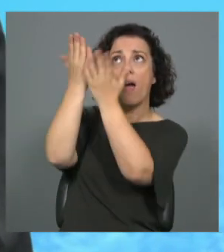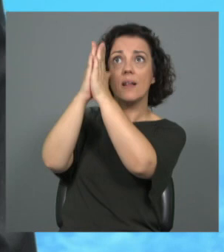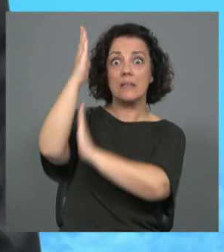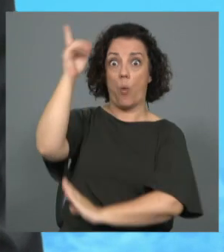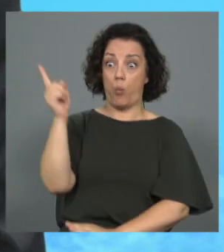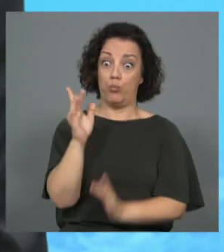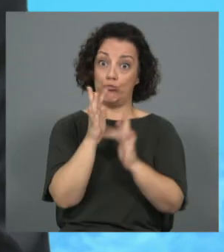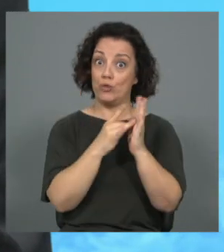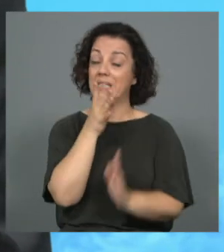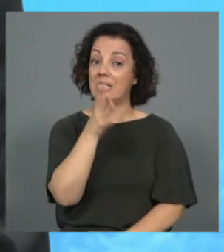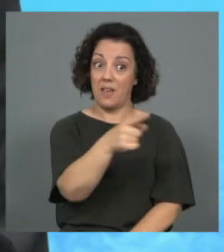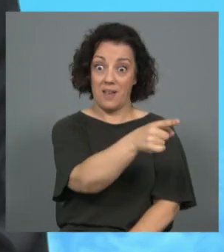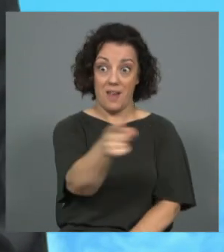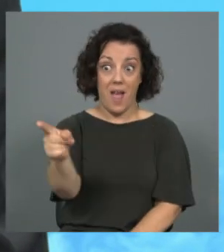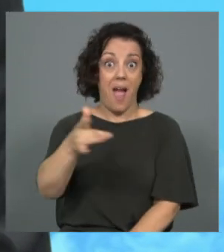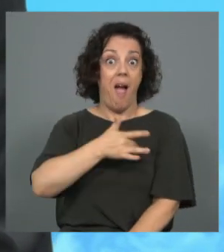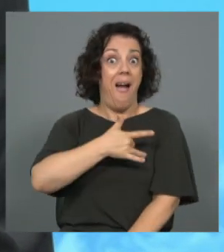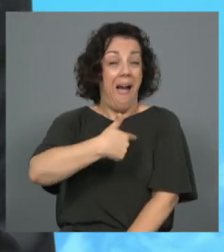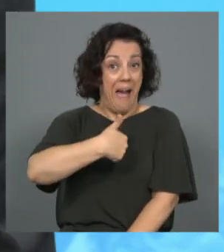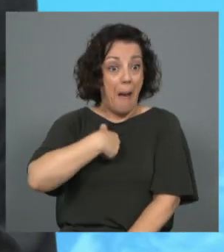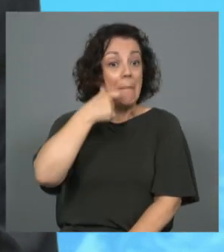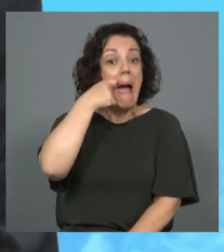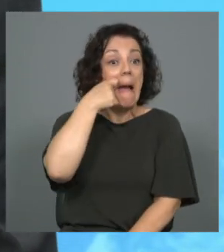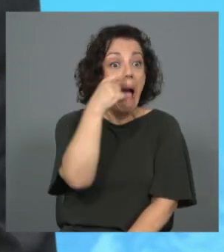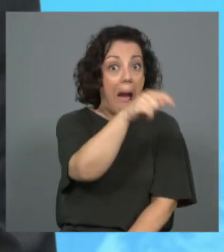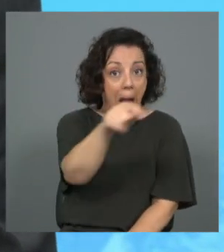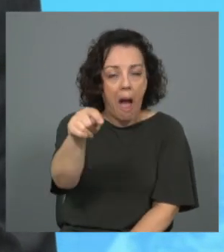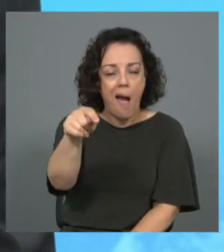ama guardará a minha palavra. Isto é,